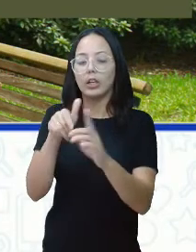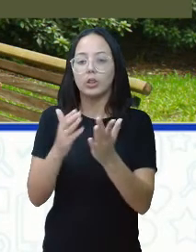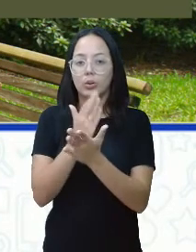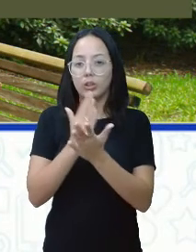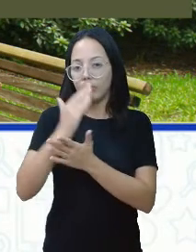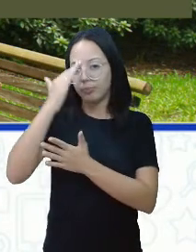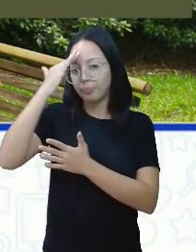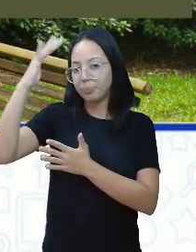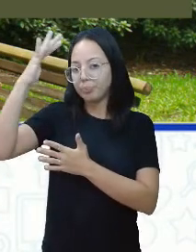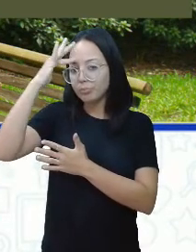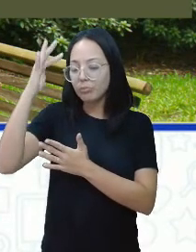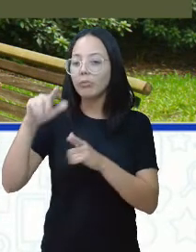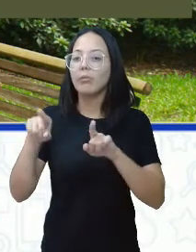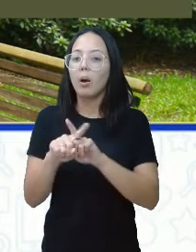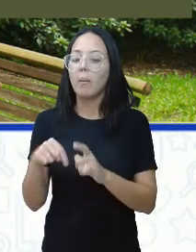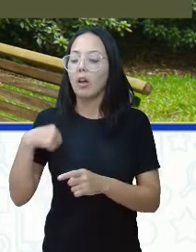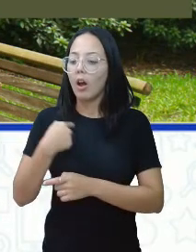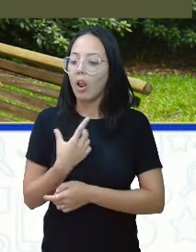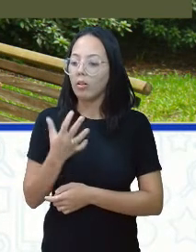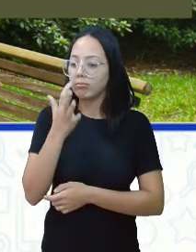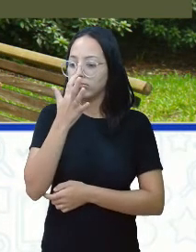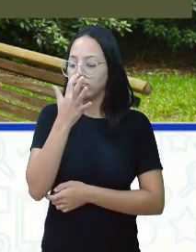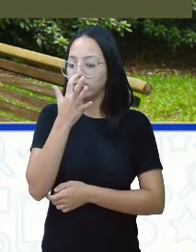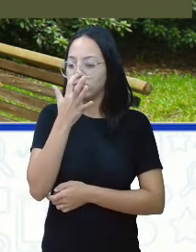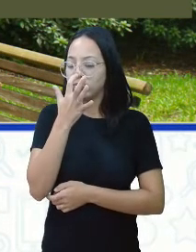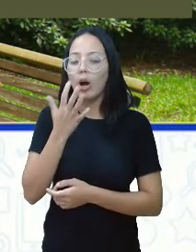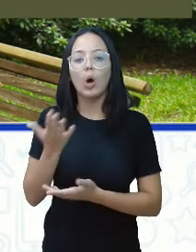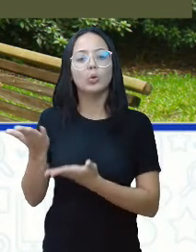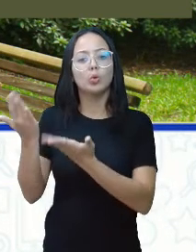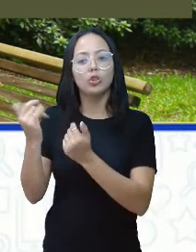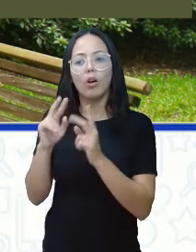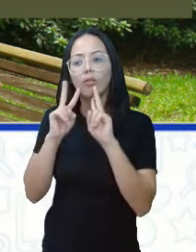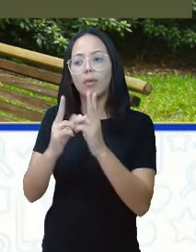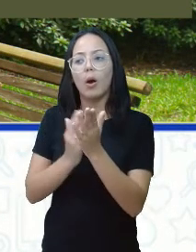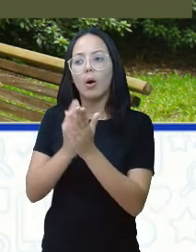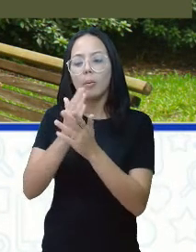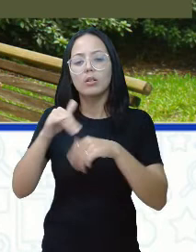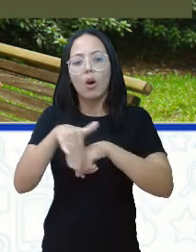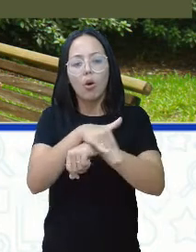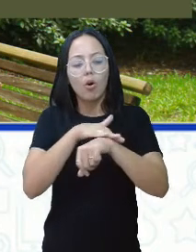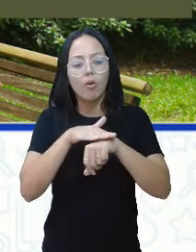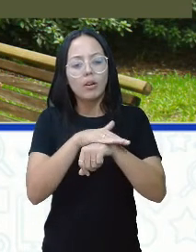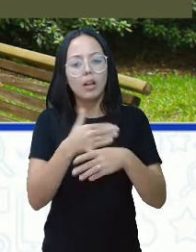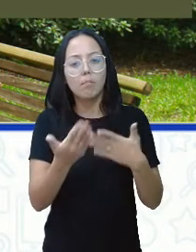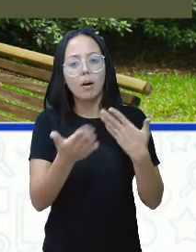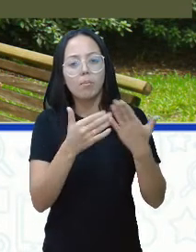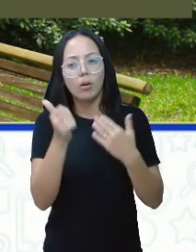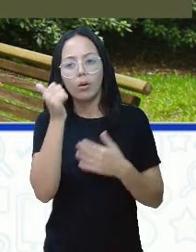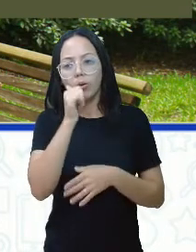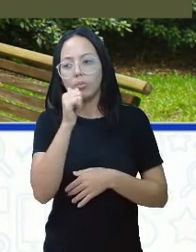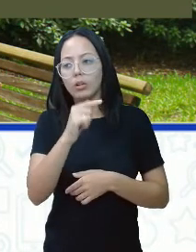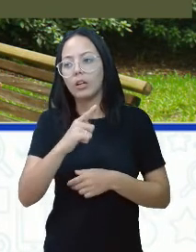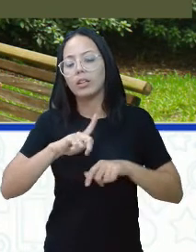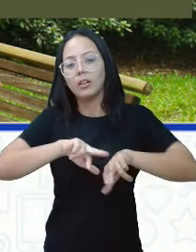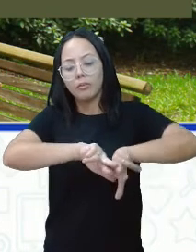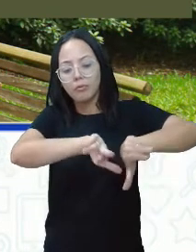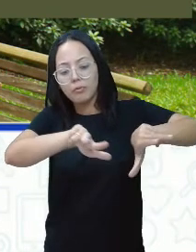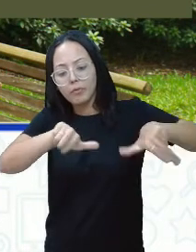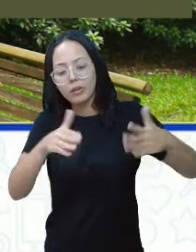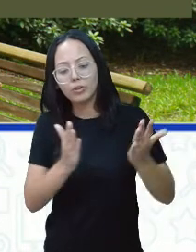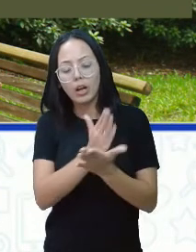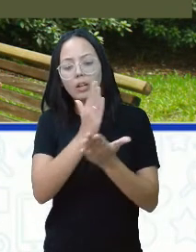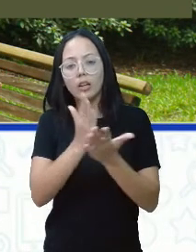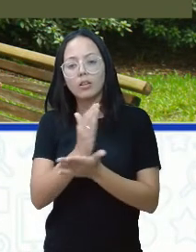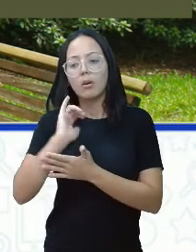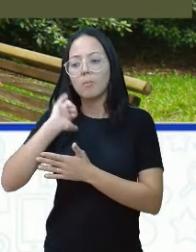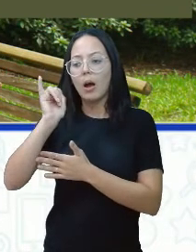memórias. Ao presenciar a cena, o jovem jornalista iniciou um diálogo com a mulher, que possuía inúmeros cadernos nos quais